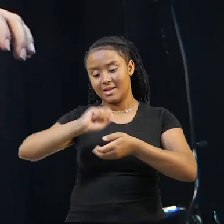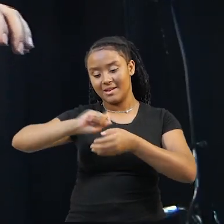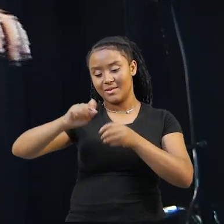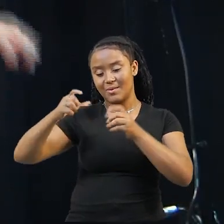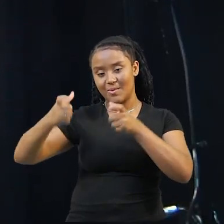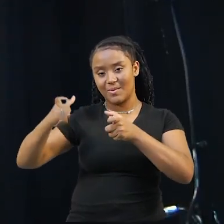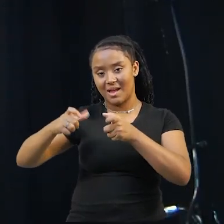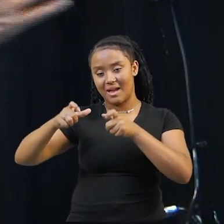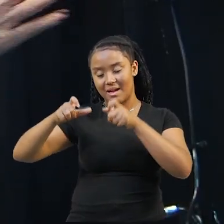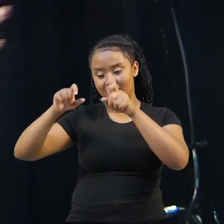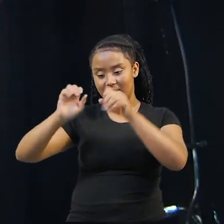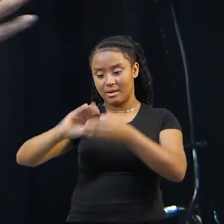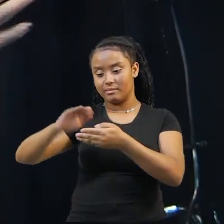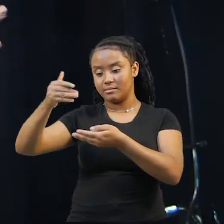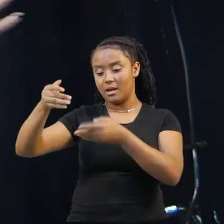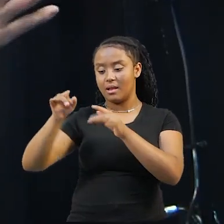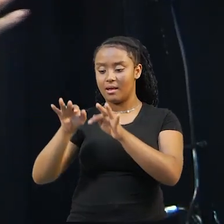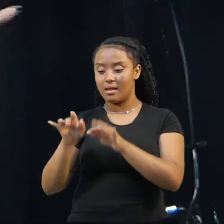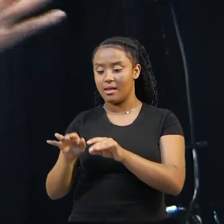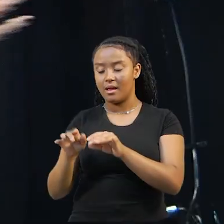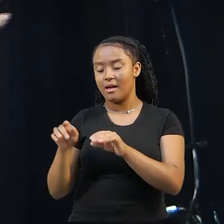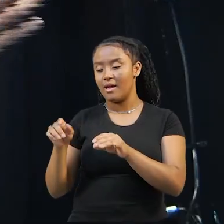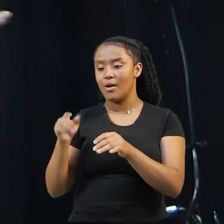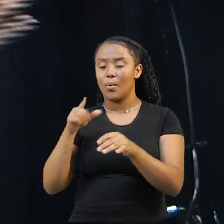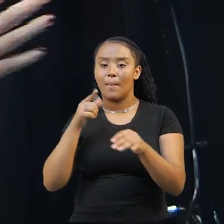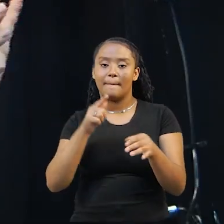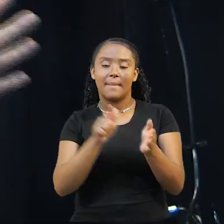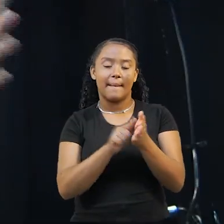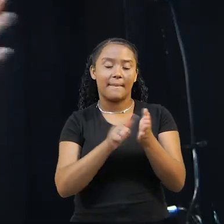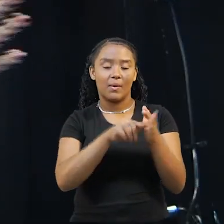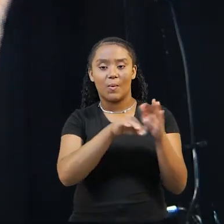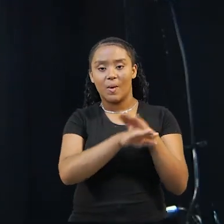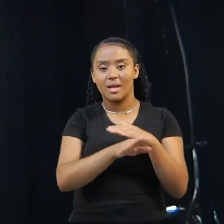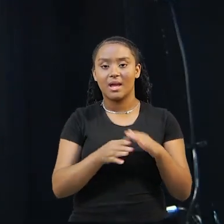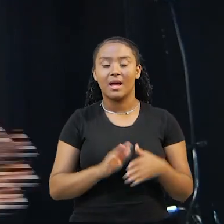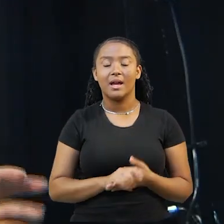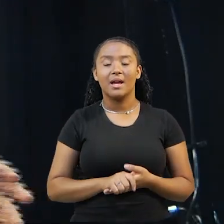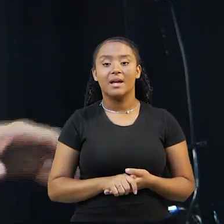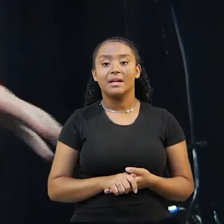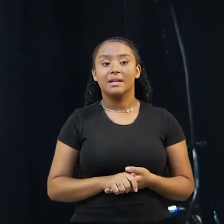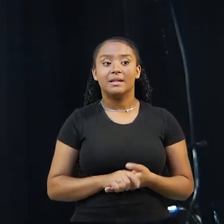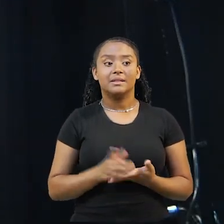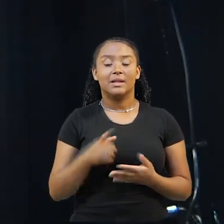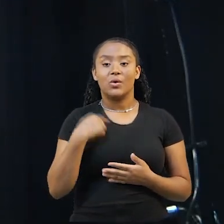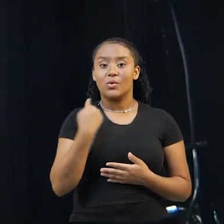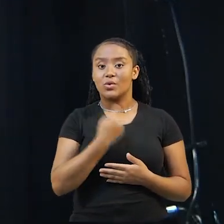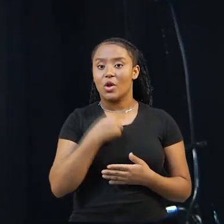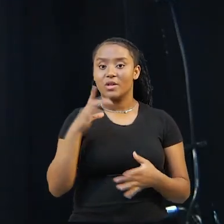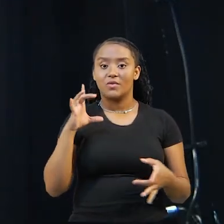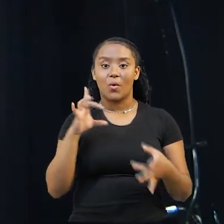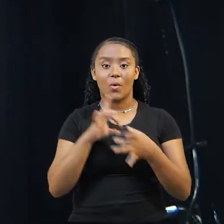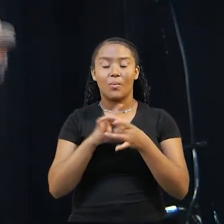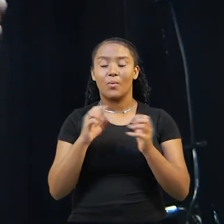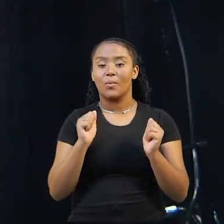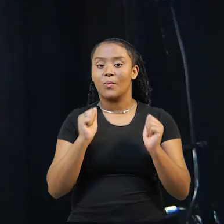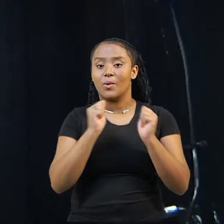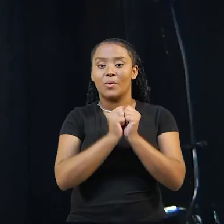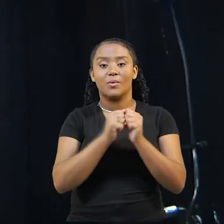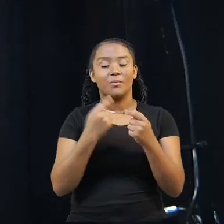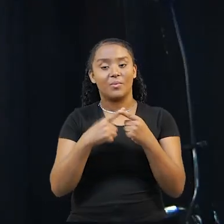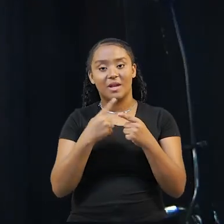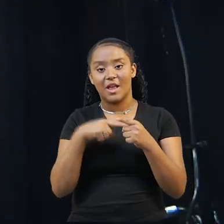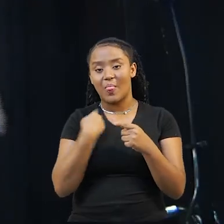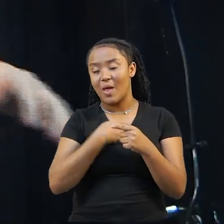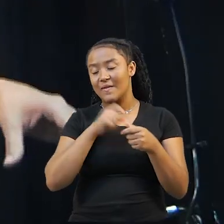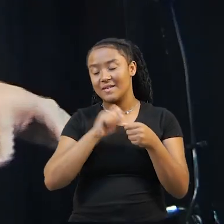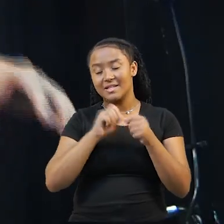escrivaninhas. E tinha um banheiro compartilhado com um pedacinho, uma pia que seria de cozinha. Então a gente ficou muito próximo, porque a gente dormia junto, a